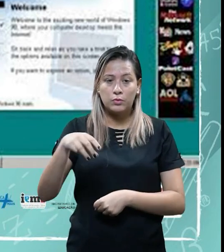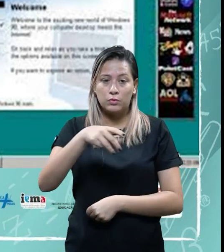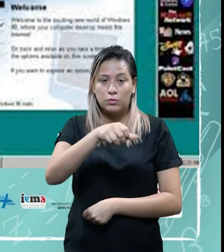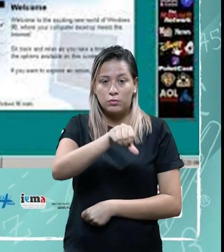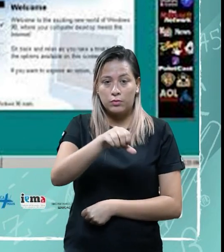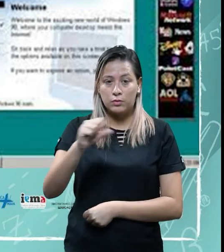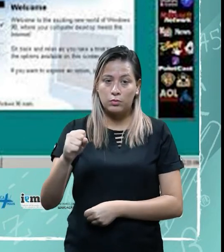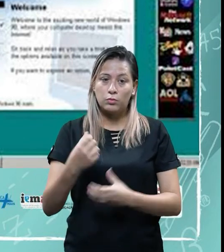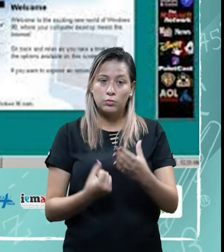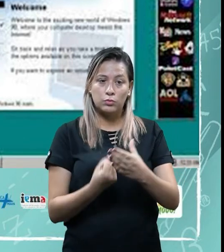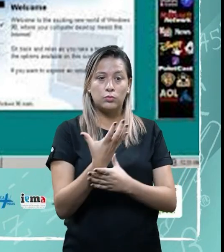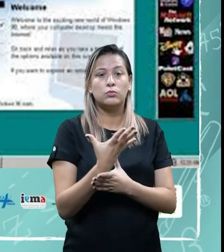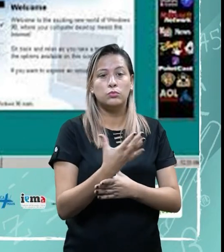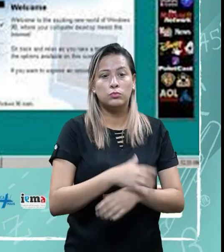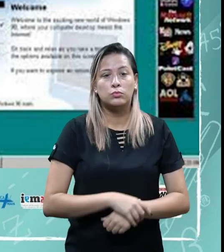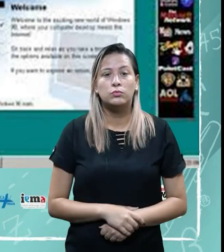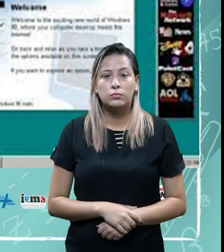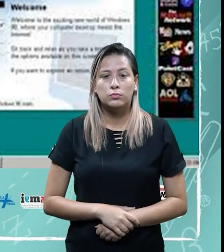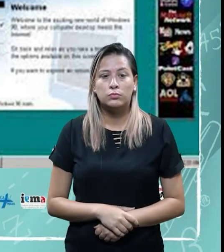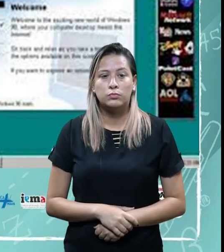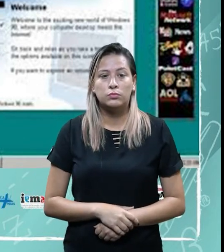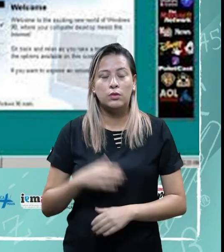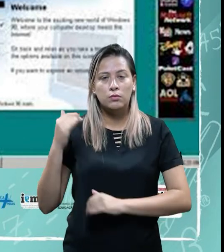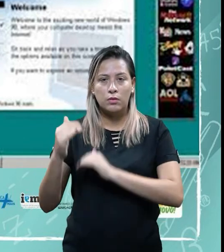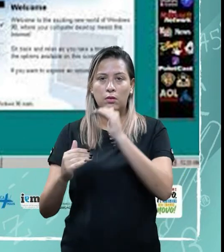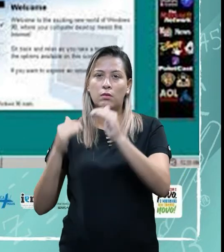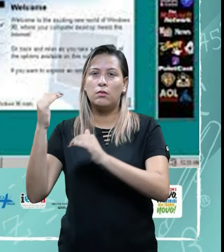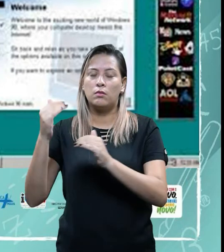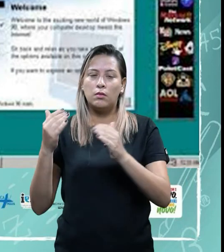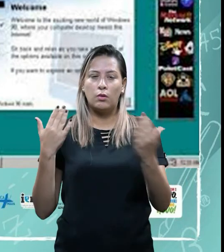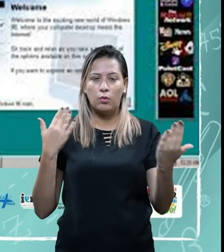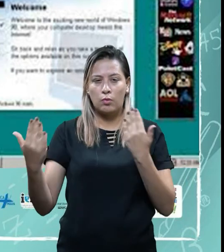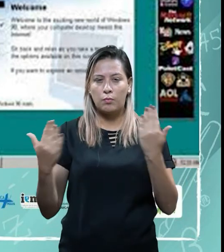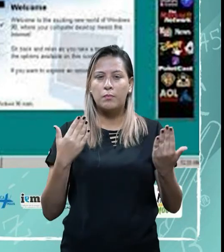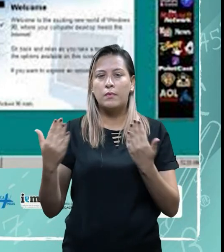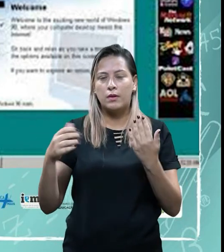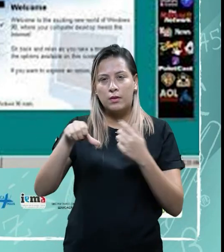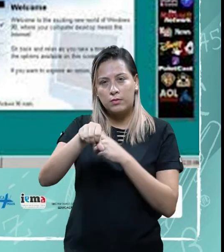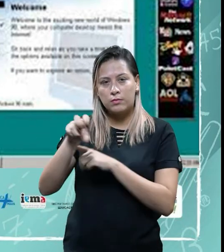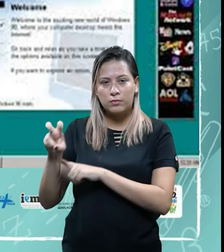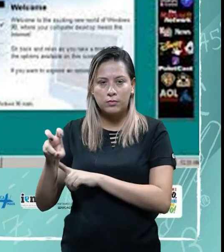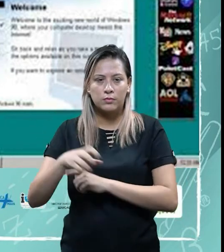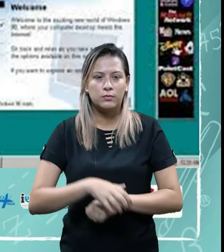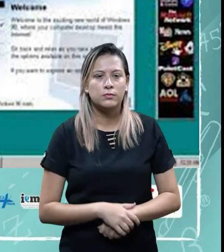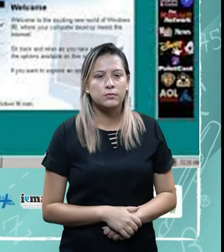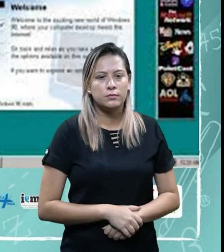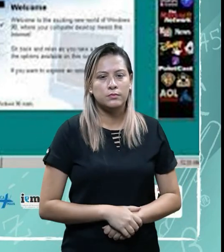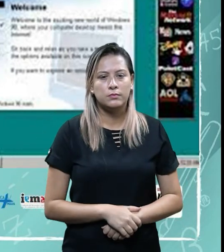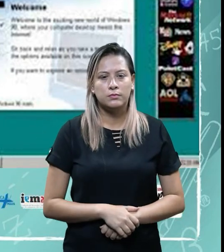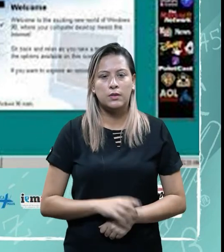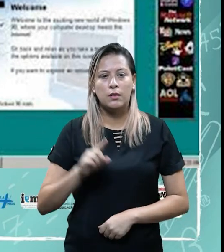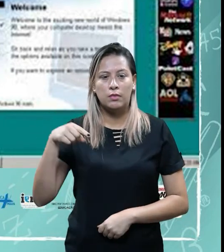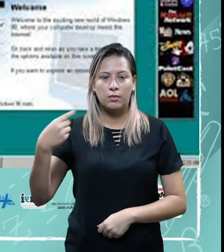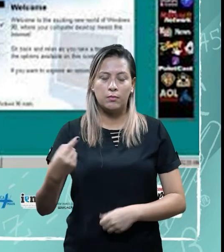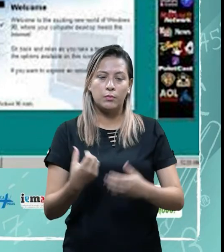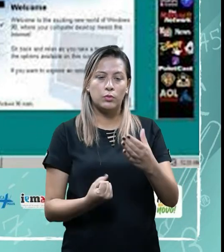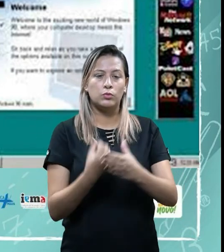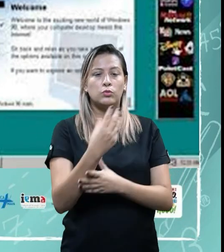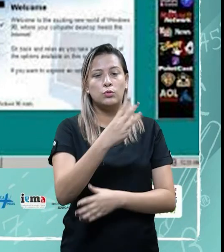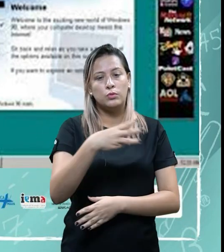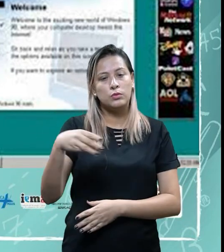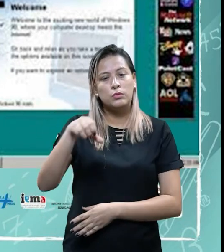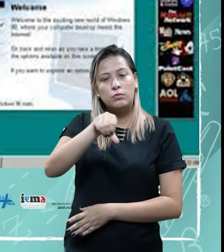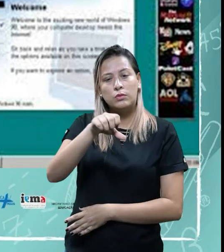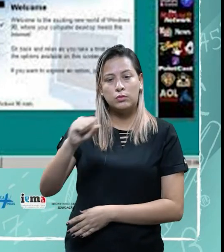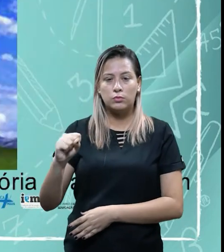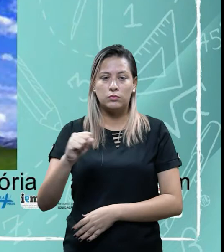em relação ao 95. No ano seguinte, a Microsoft lançou o Windows 98 Second